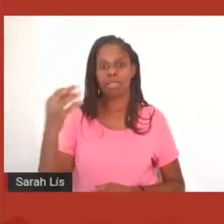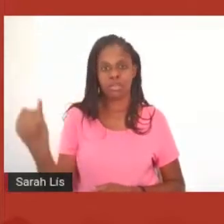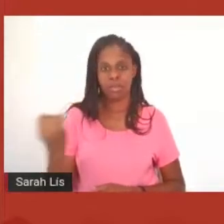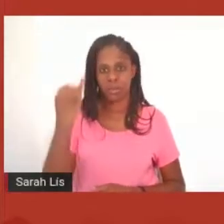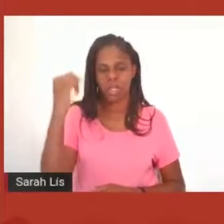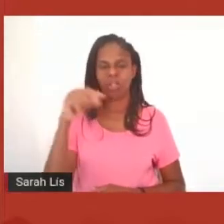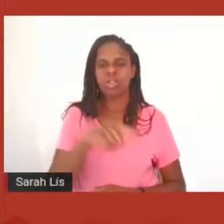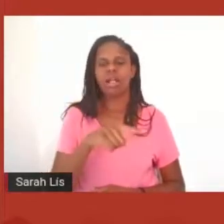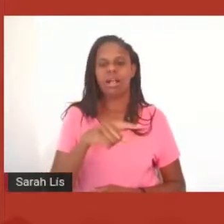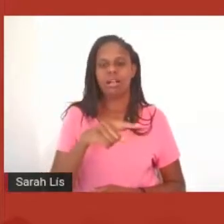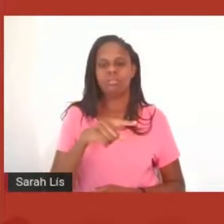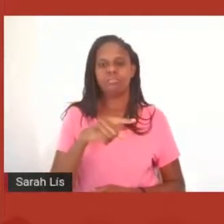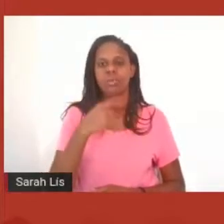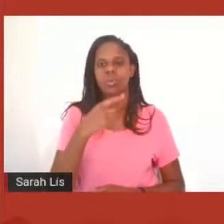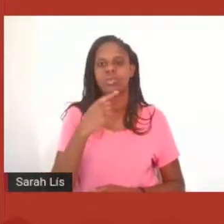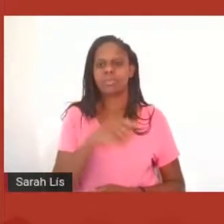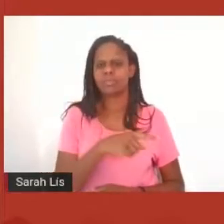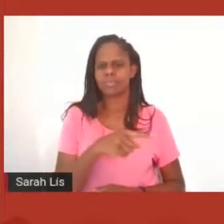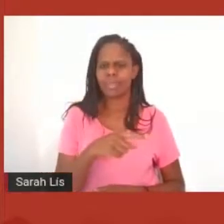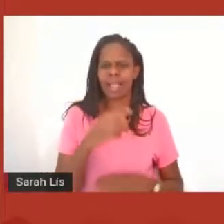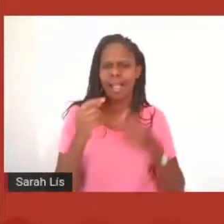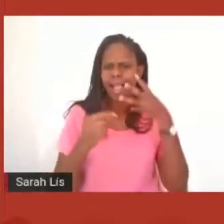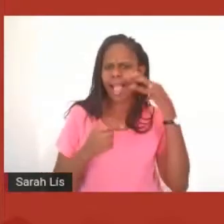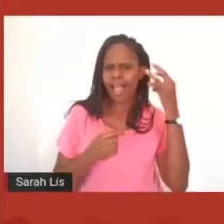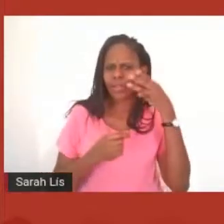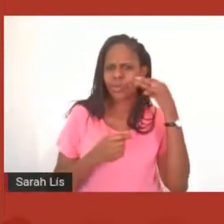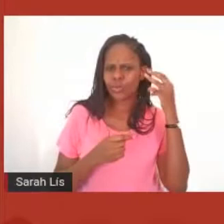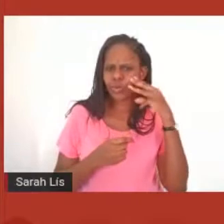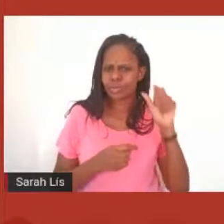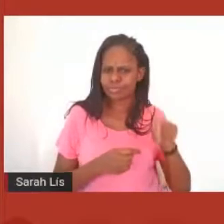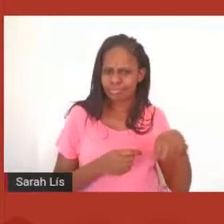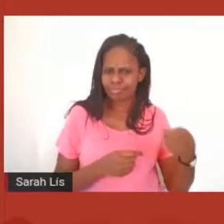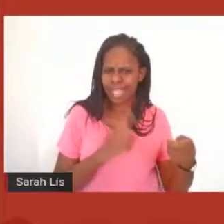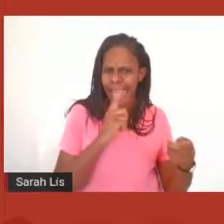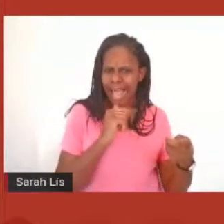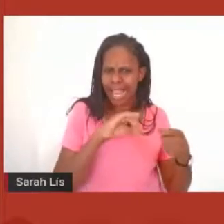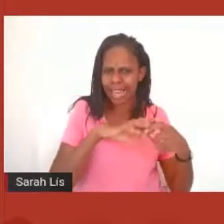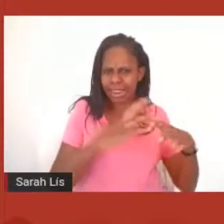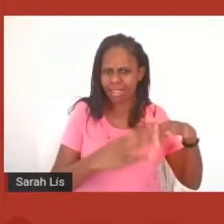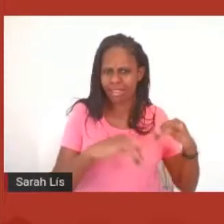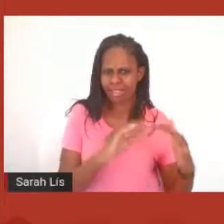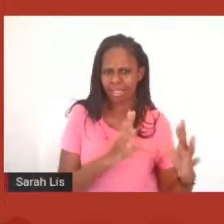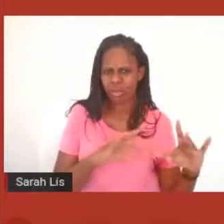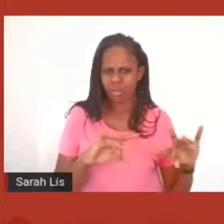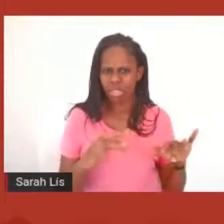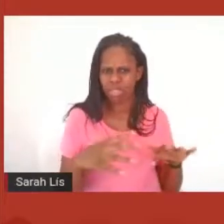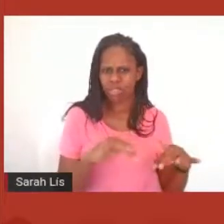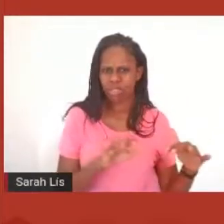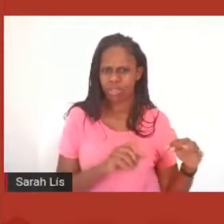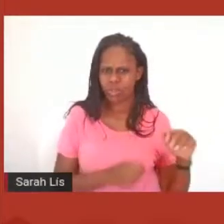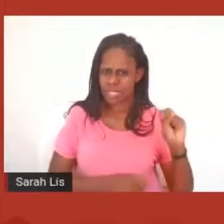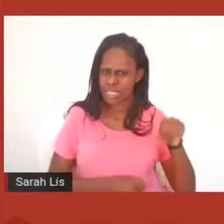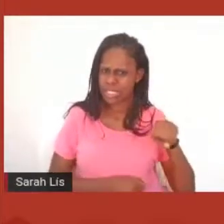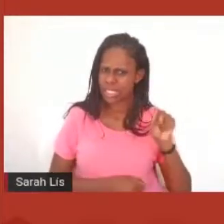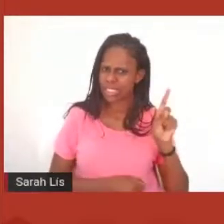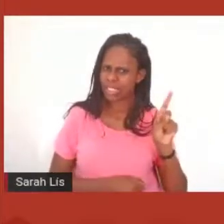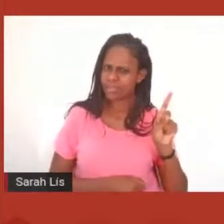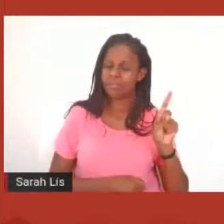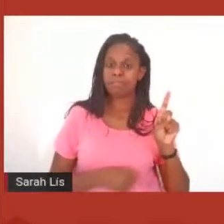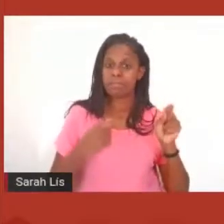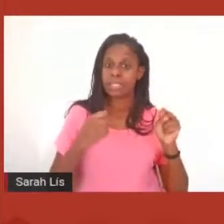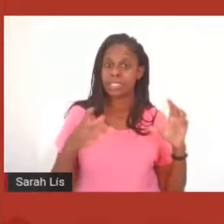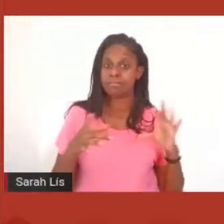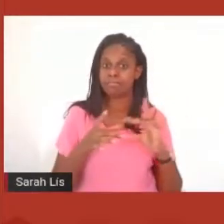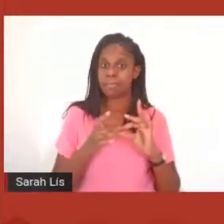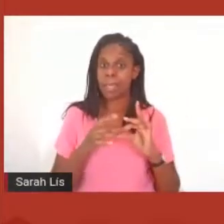questionamento. Os gatos são líquidos? Eu acho que vocês têm que pensar um pouco nisso daí também. Correlacionar, né, o mingau,